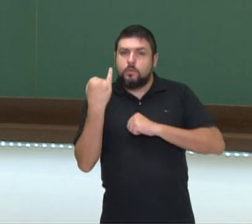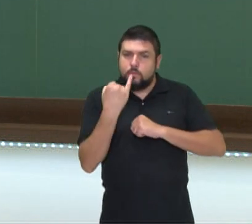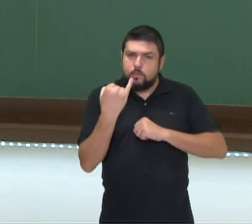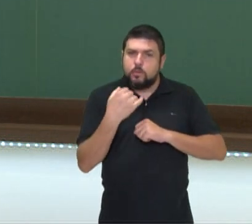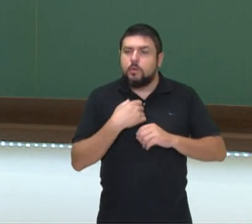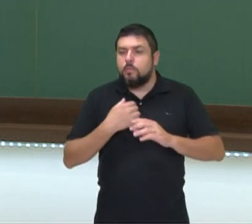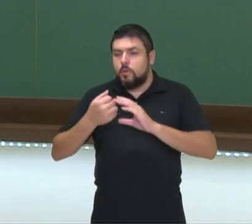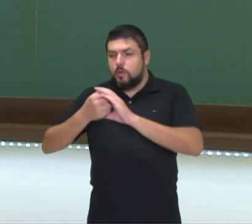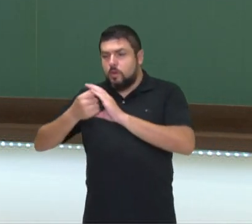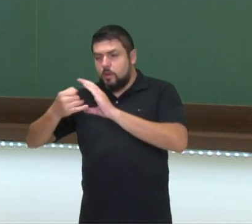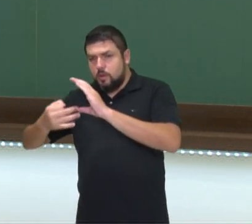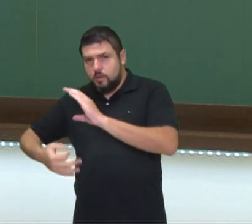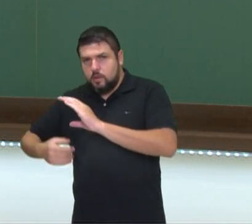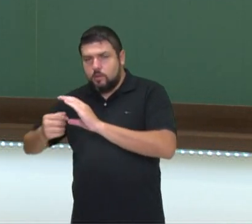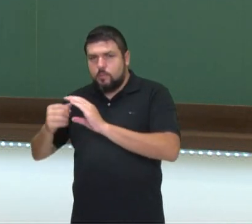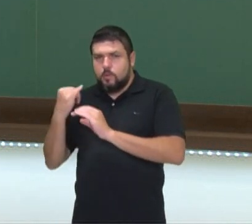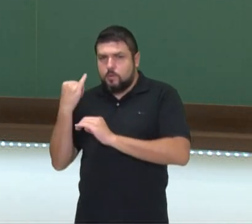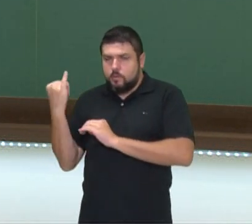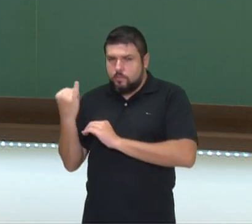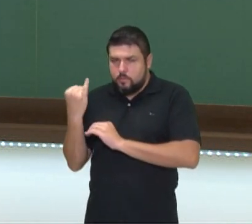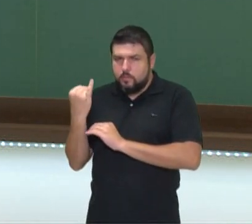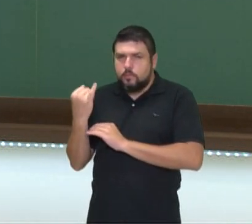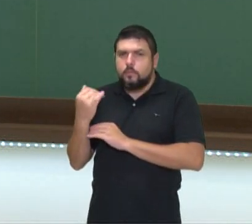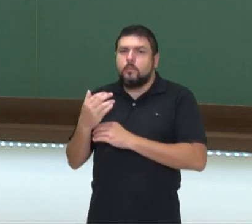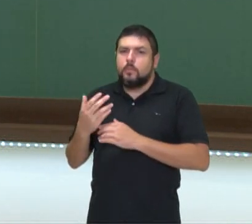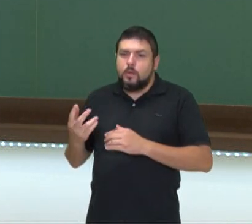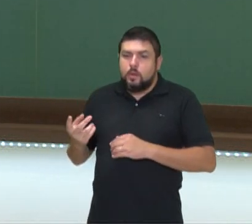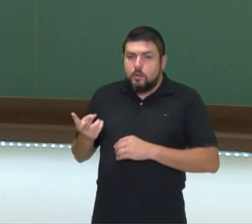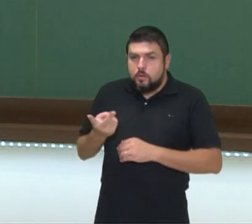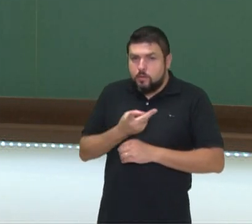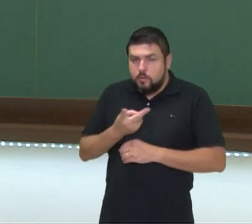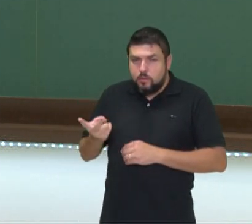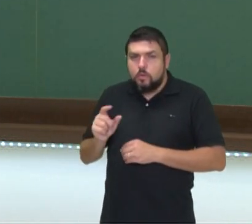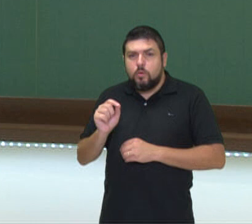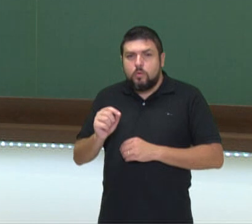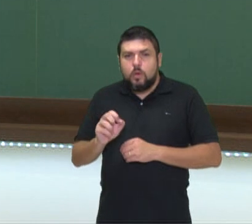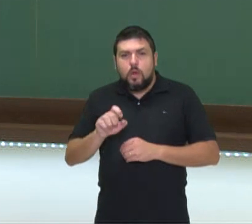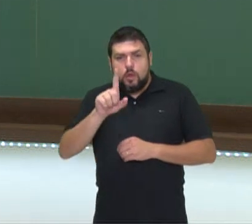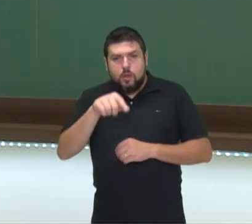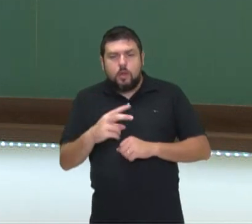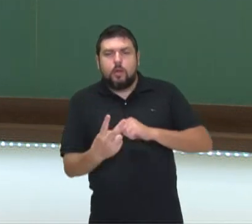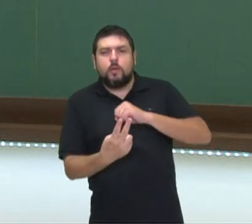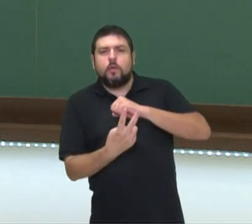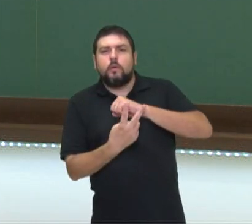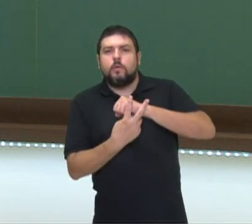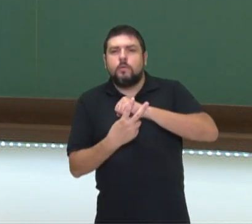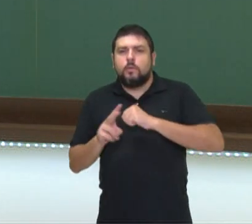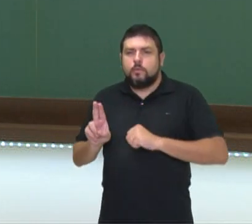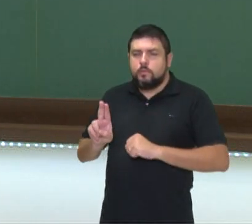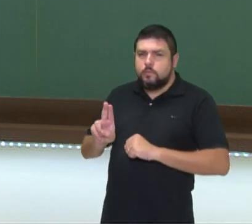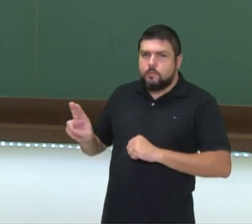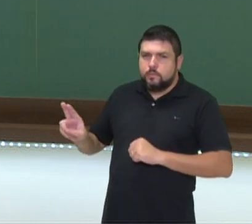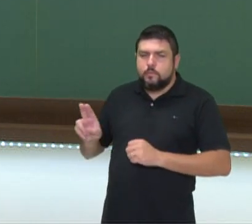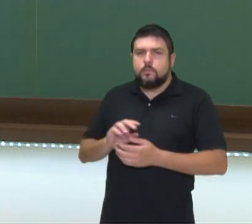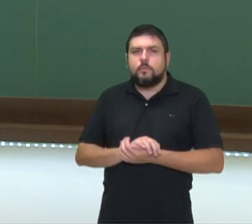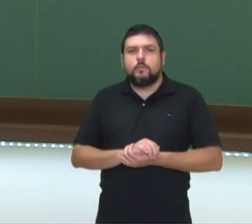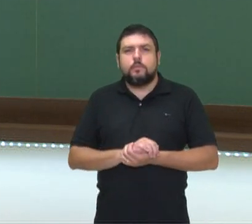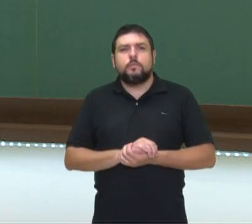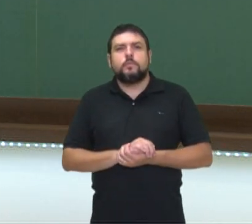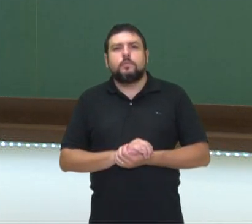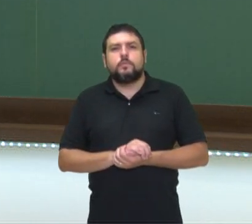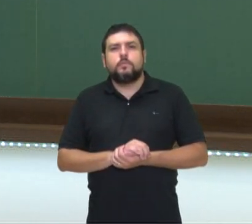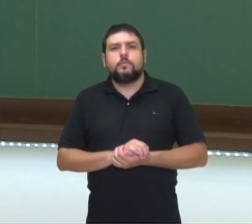nocional, deixar, e a característica preocupado, predicativo do objeto, como predicado verbo nominal, resposta da